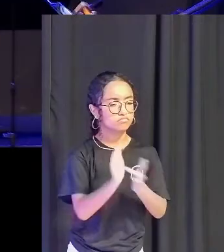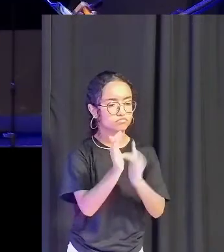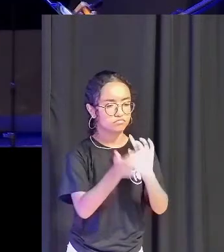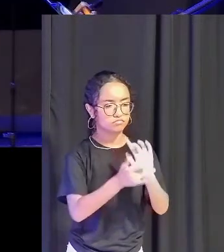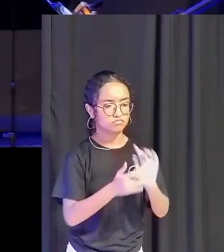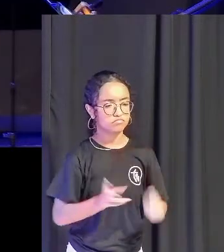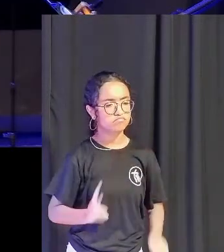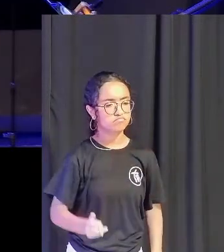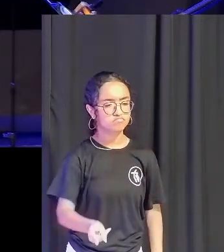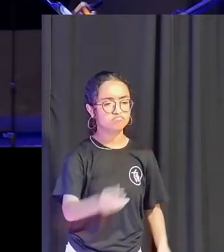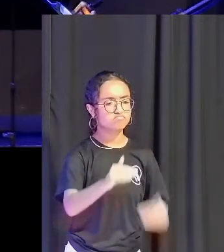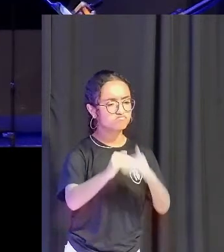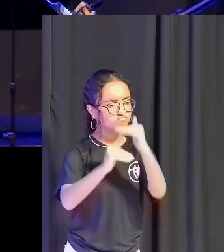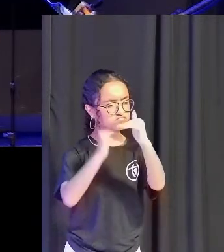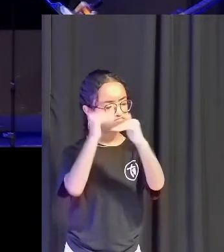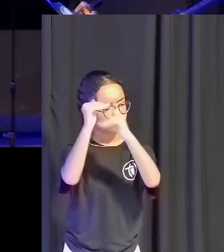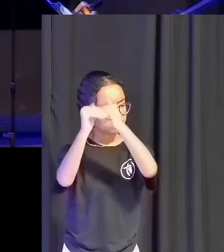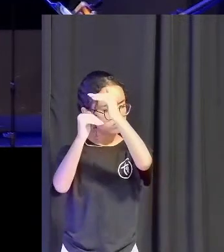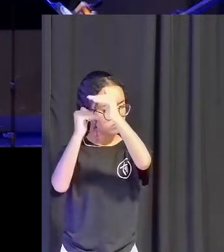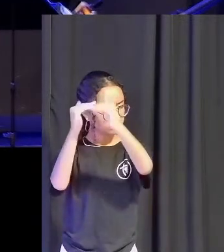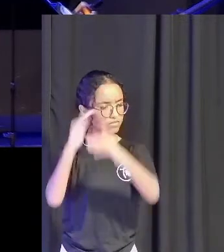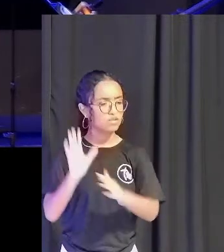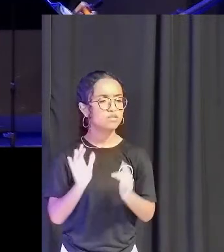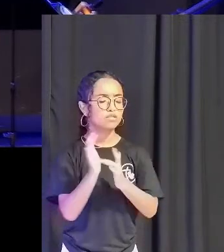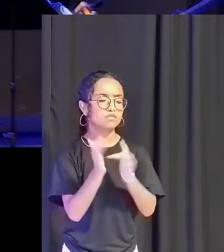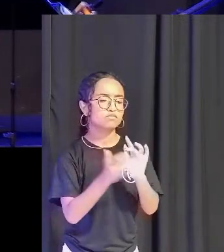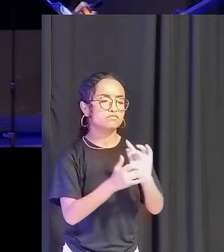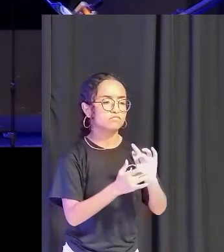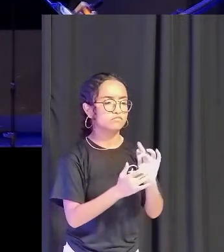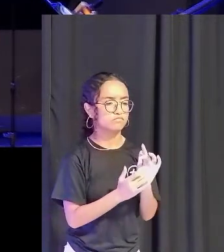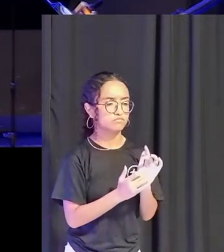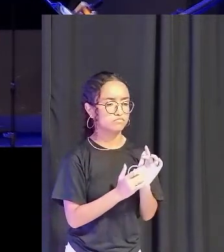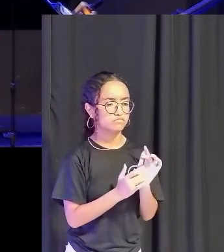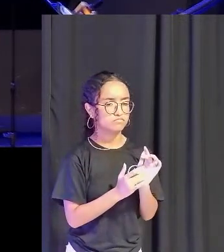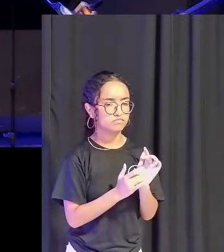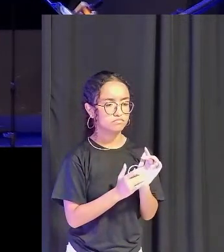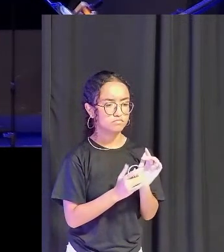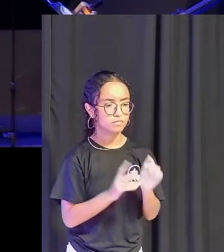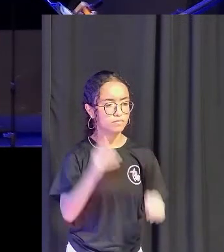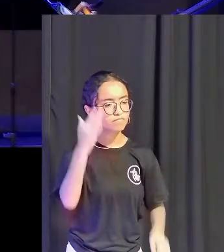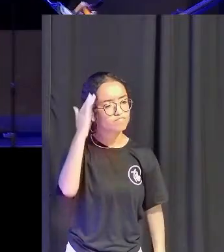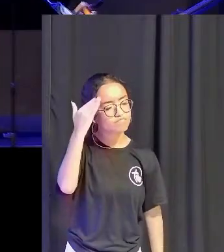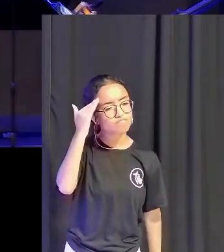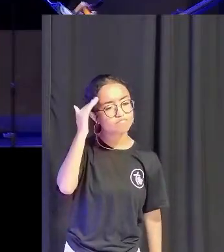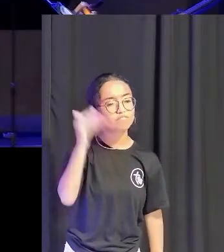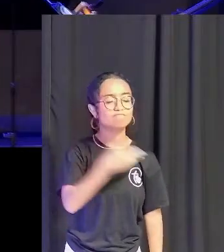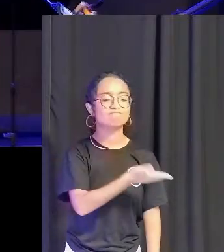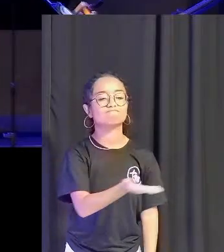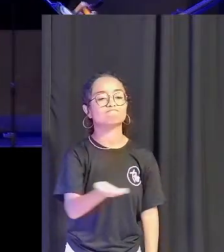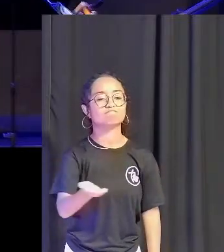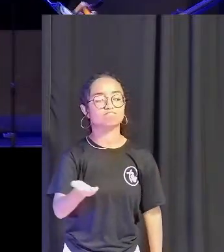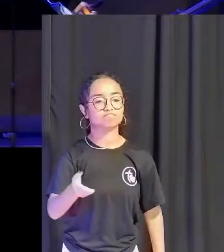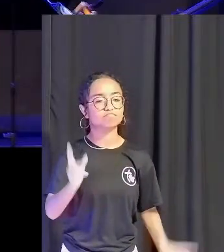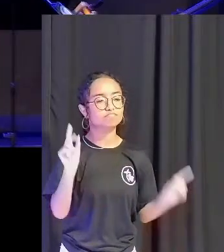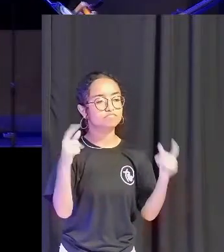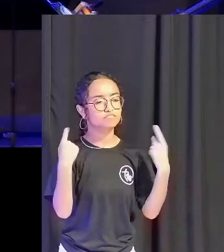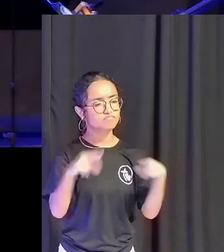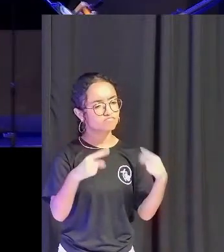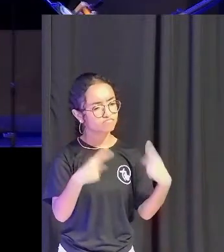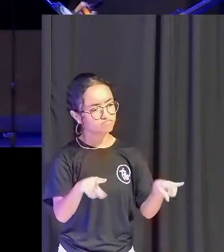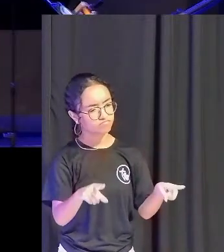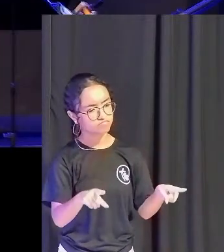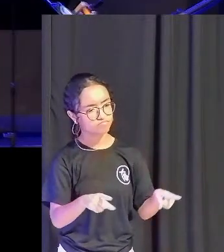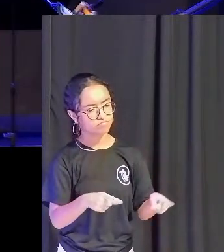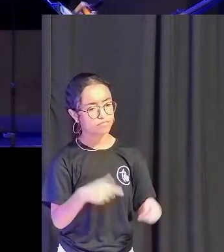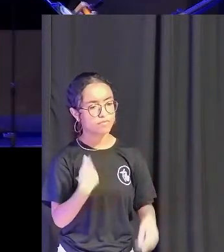com Jesus. Reconheça que será tentado. E ao ser tentado, busca o